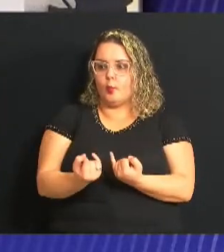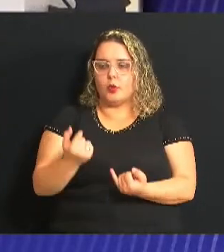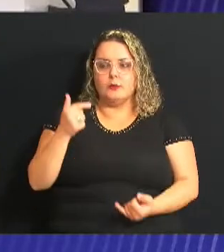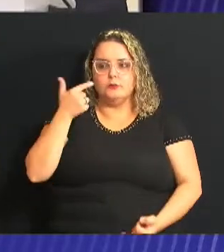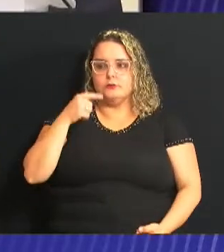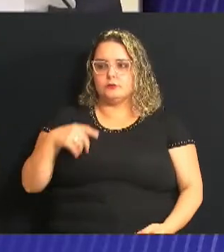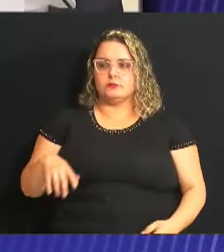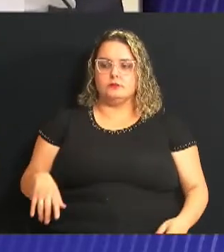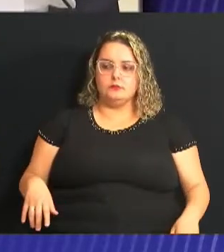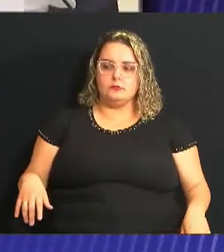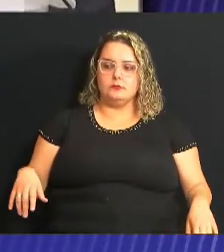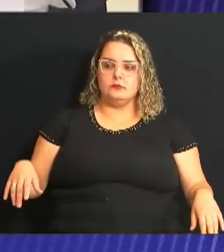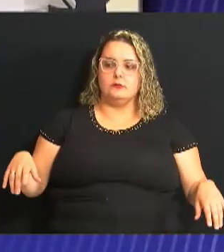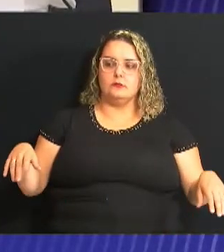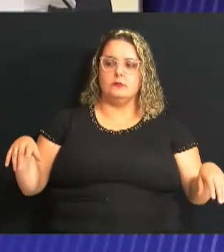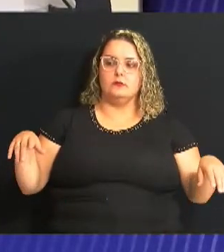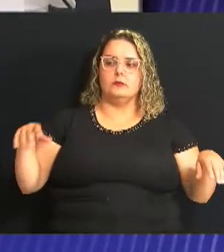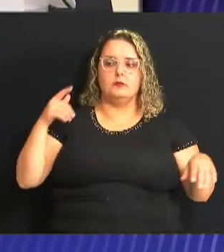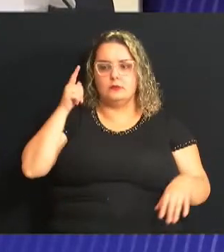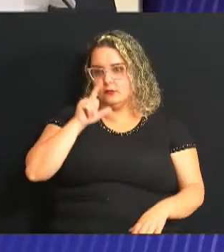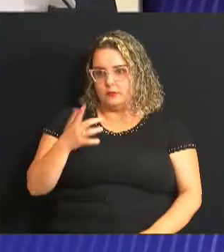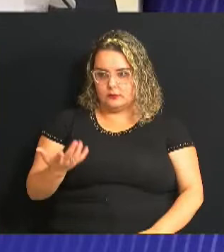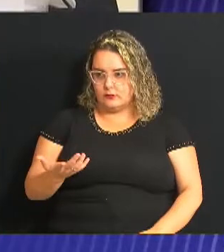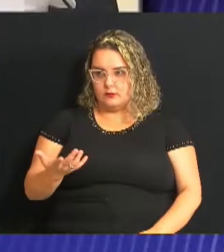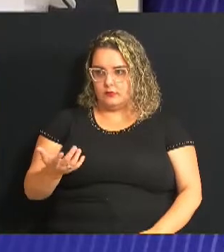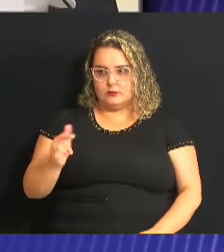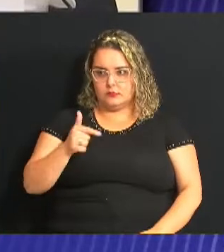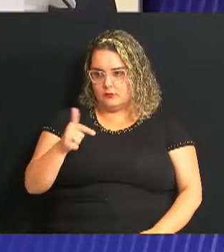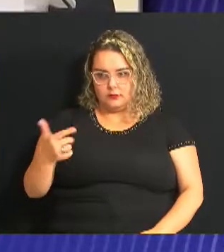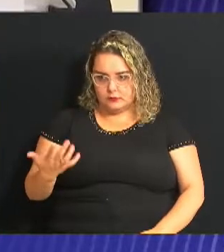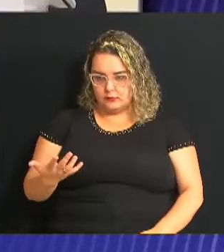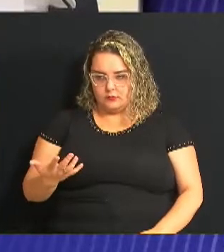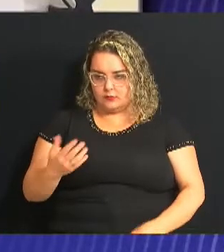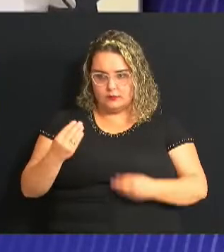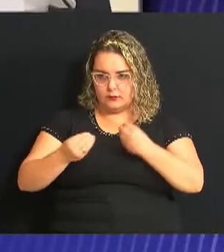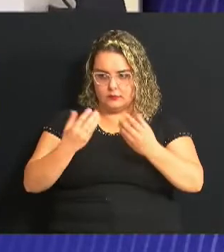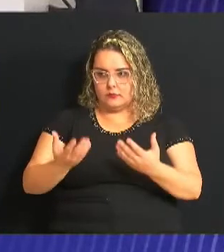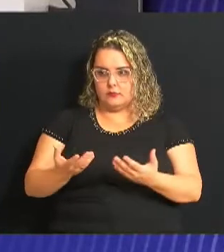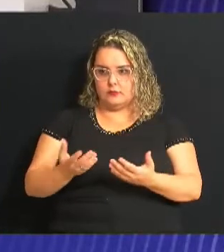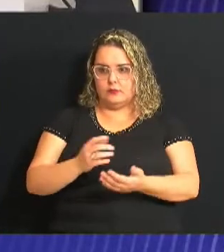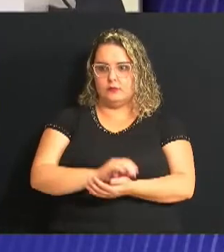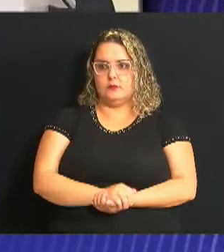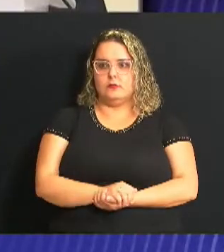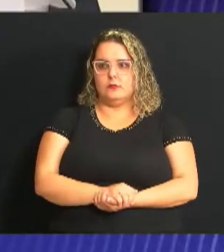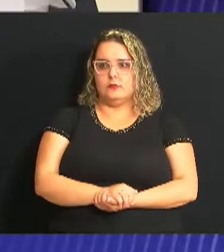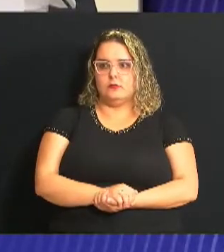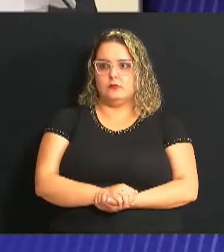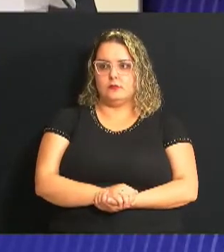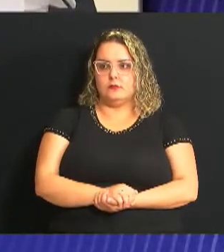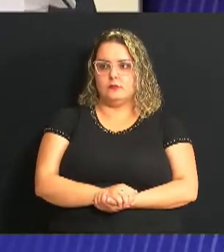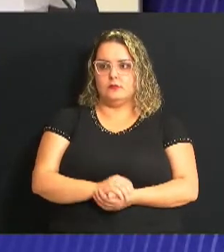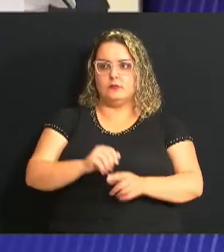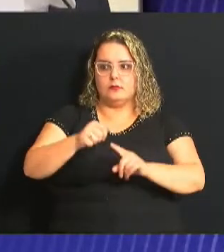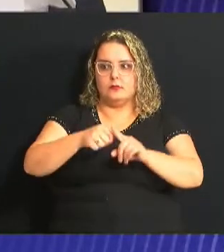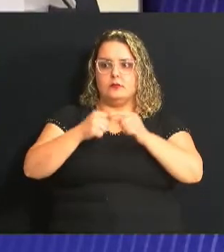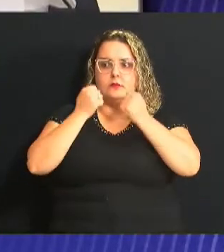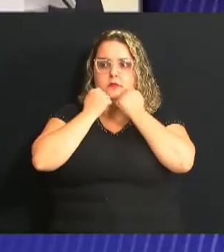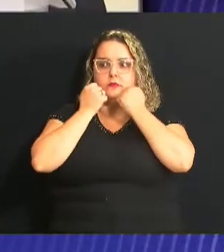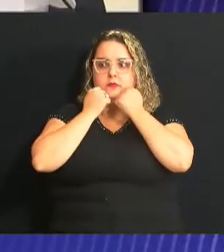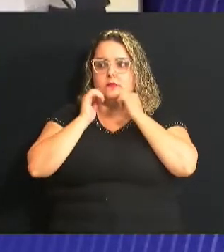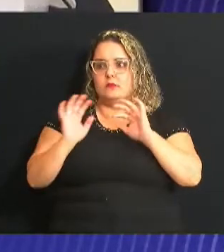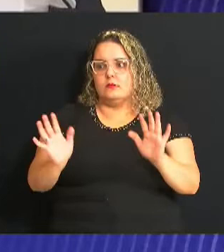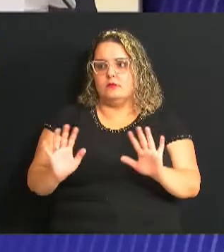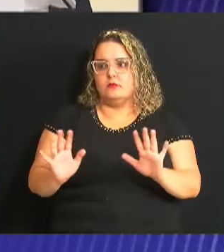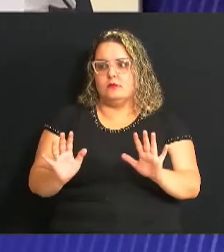os braços. Não tinha condições. E eu fiquei todo o mês de julho sem atividade, mas aqui